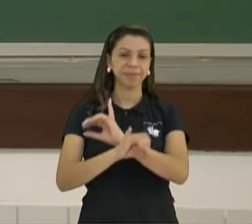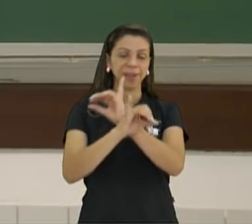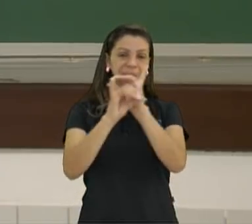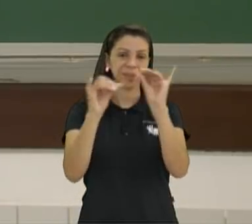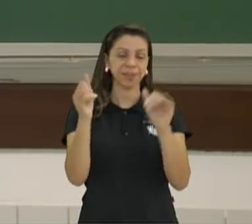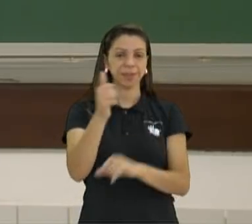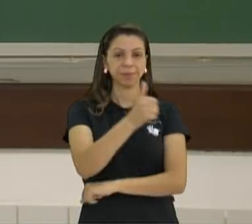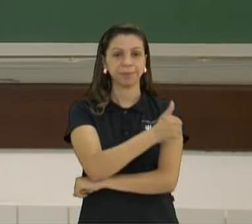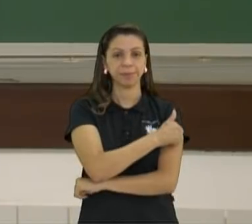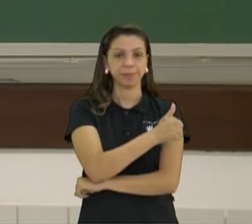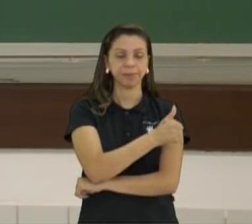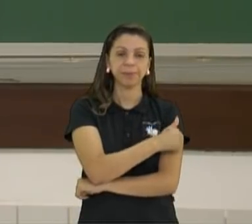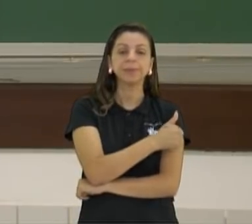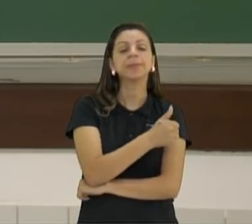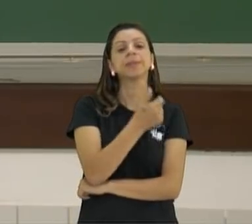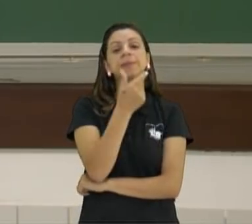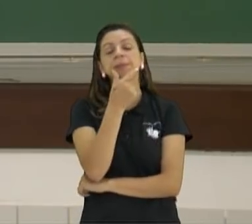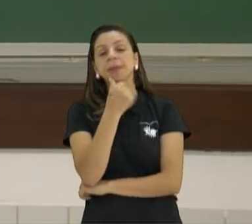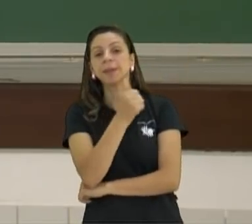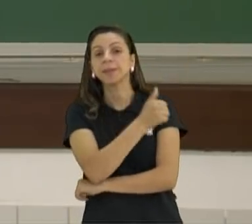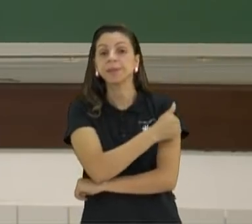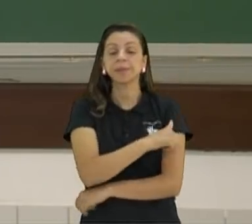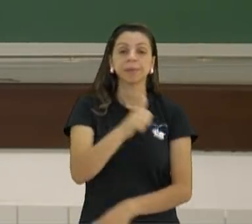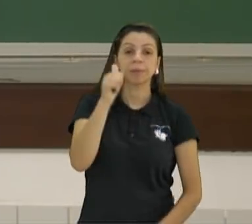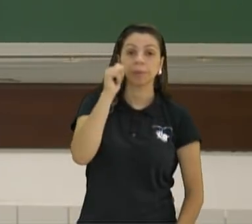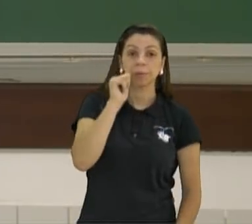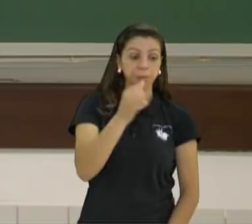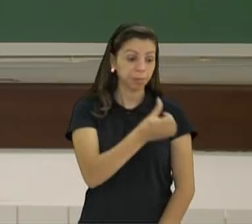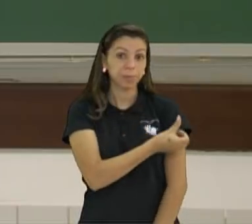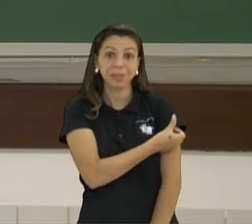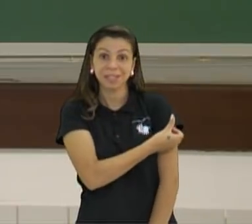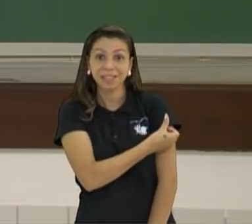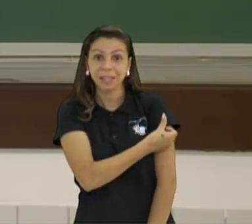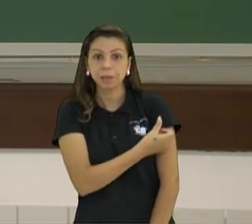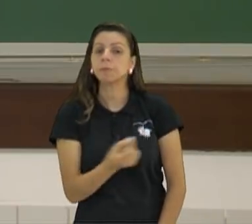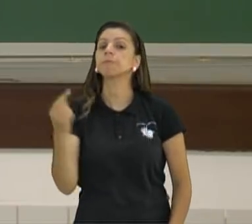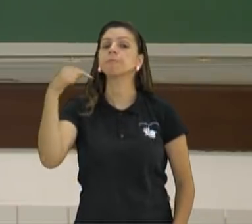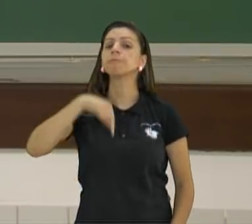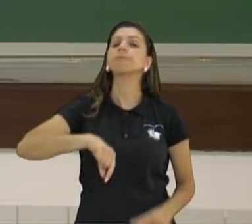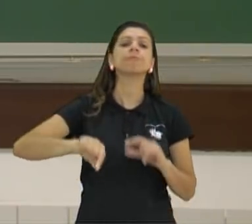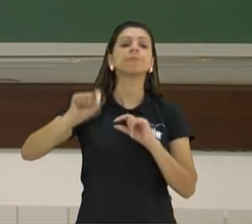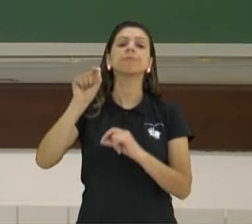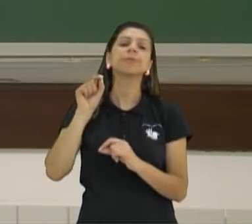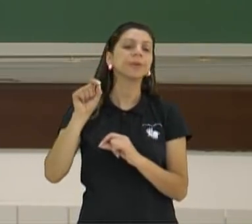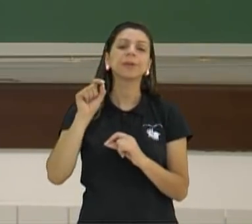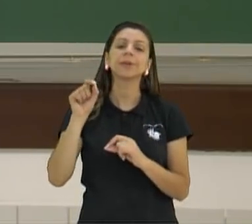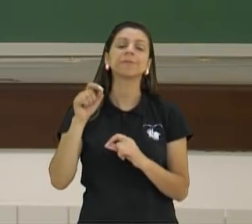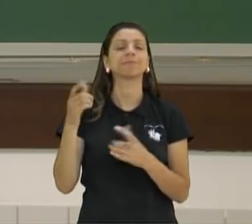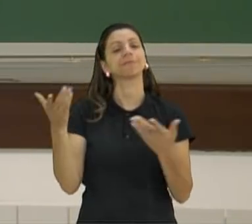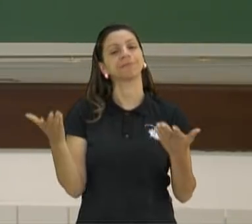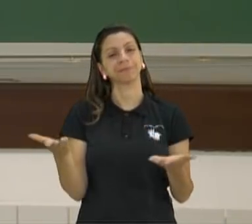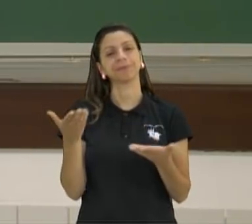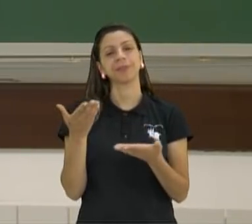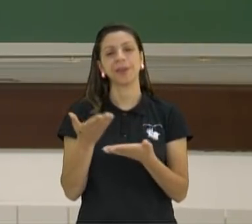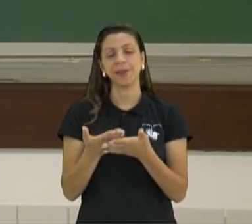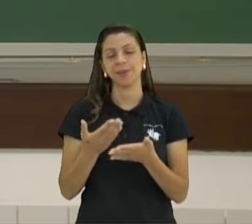meus queridos alunos, minhas queridas alunas do sexto ano. Estamos de volta. E hoje a nossa aula é de